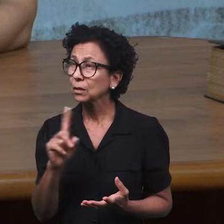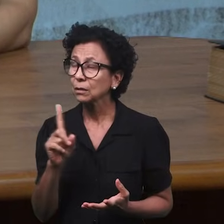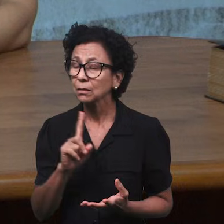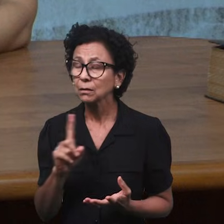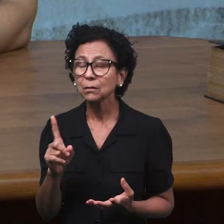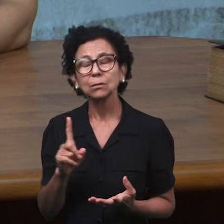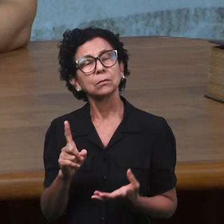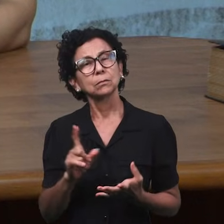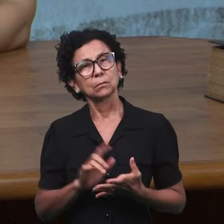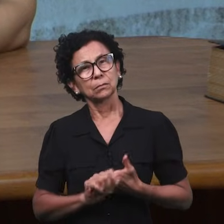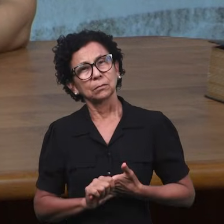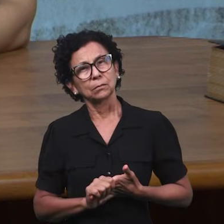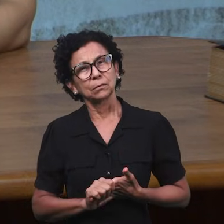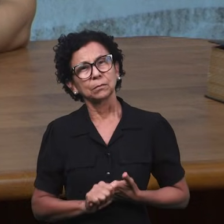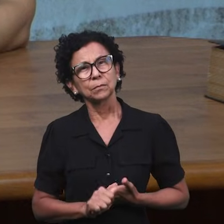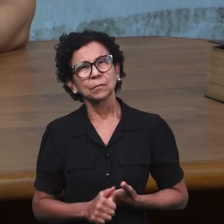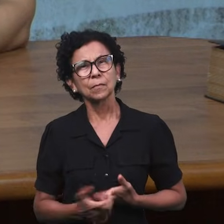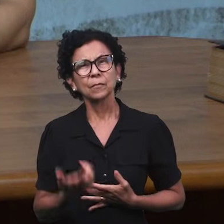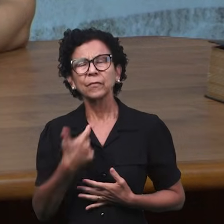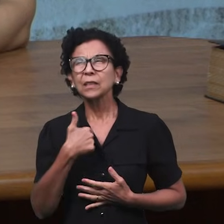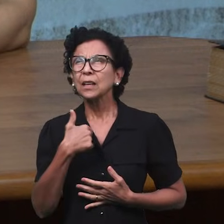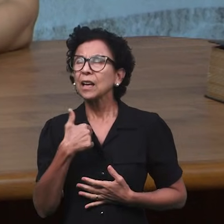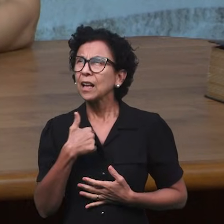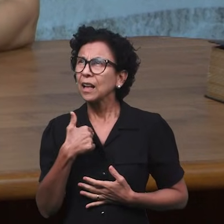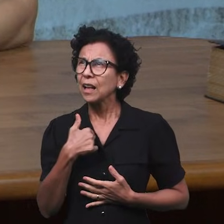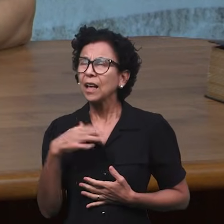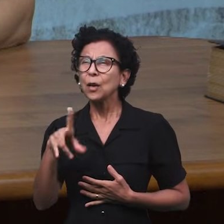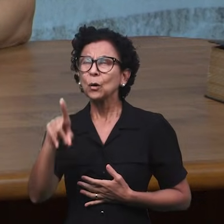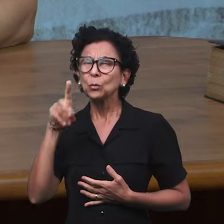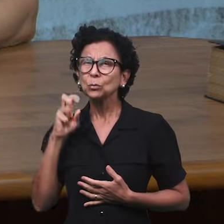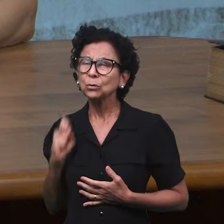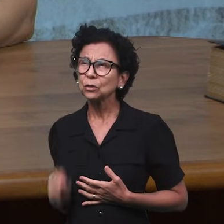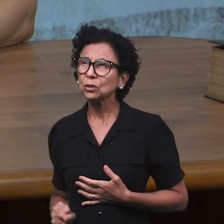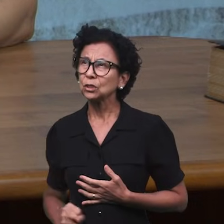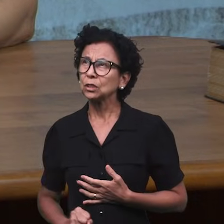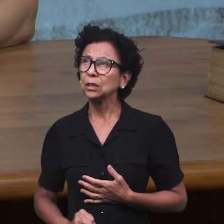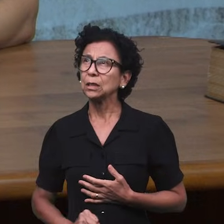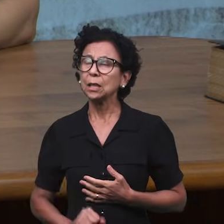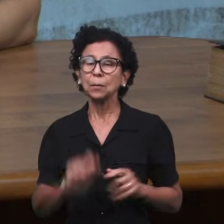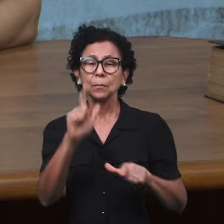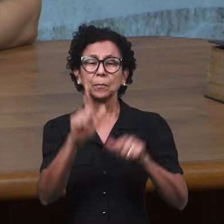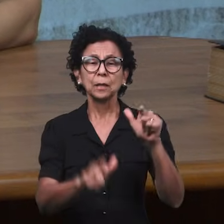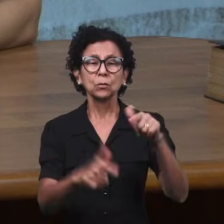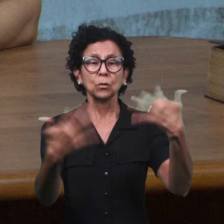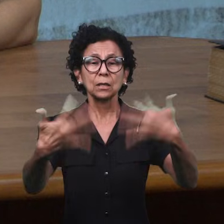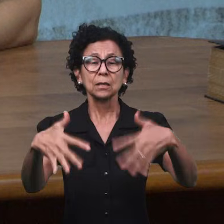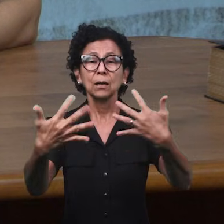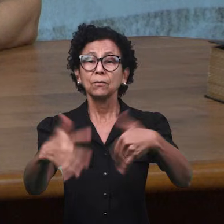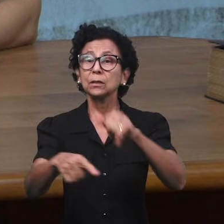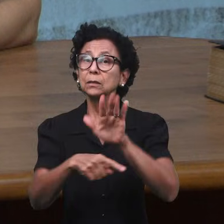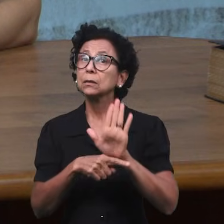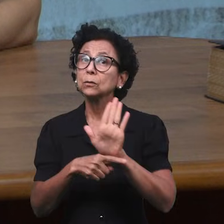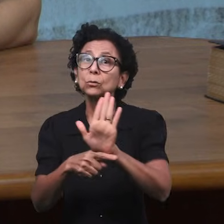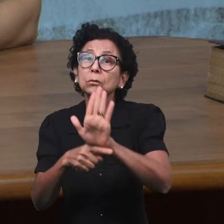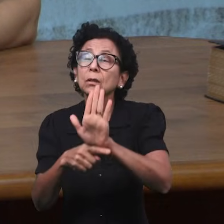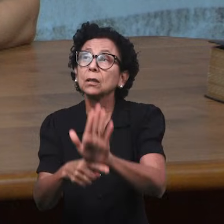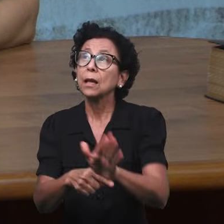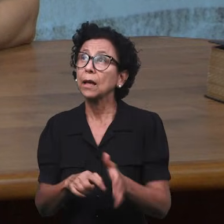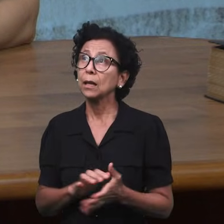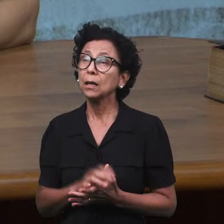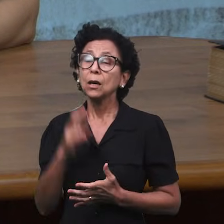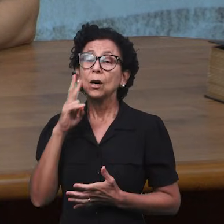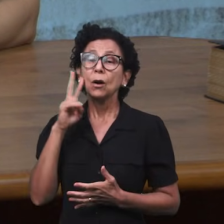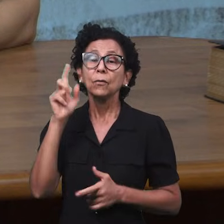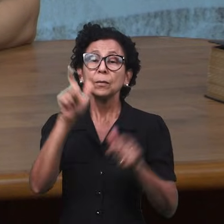Porventura, não chorei sobre aquele que estava aflito, ou não se angustiou a minha alma